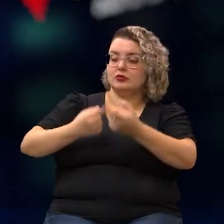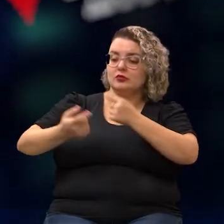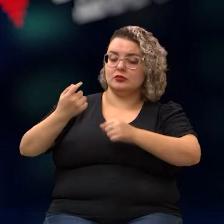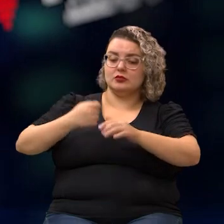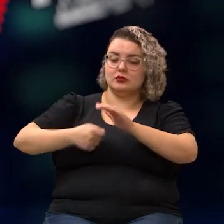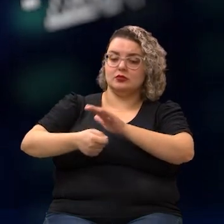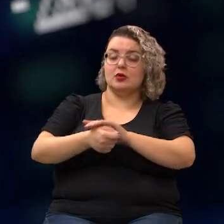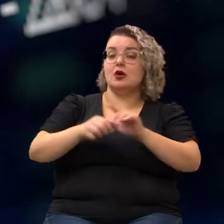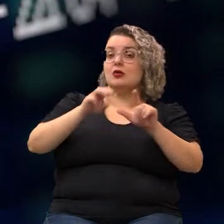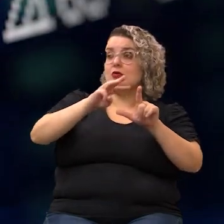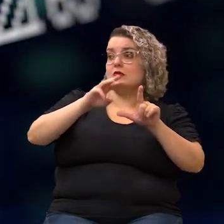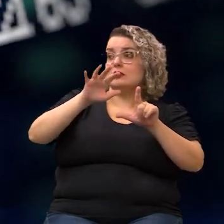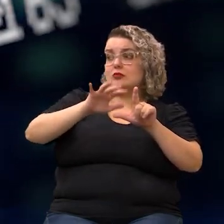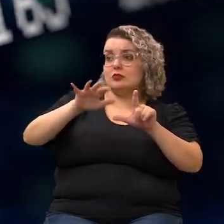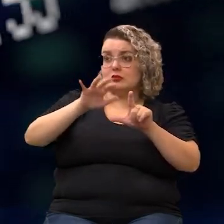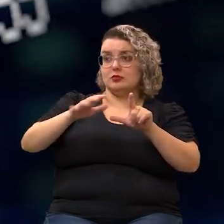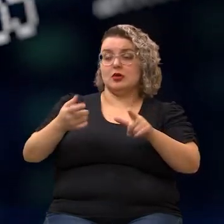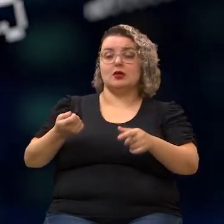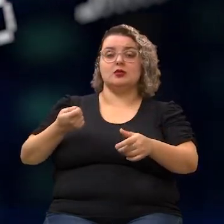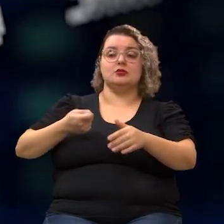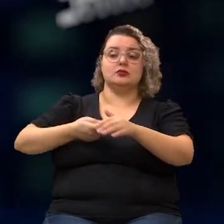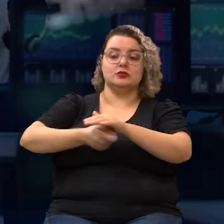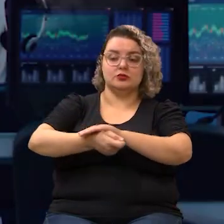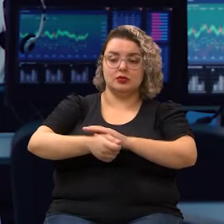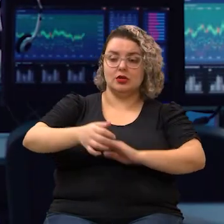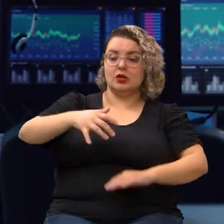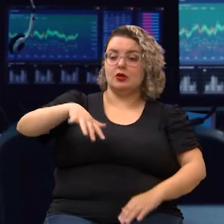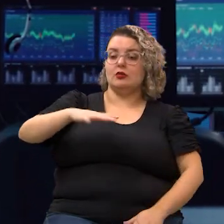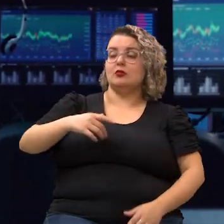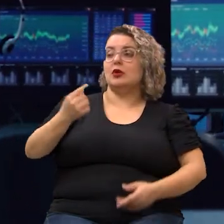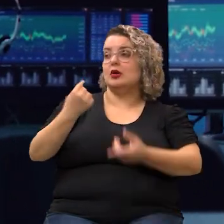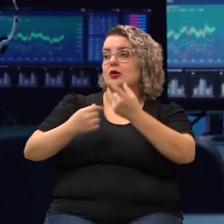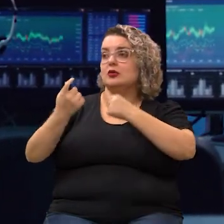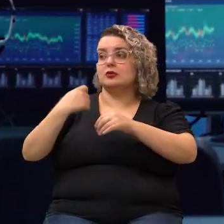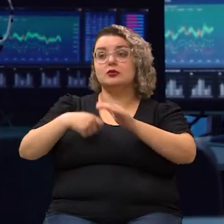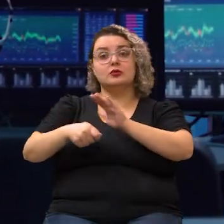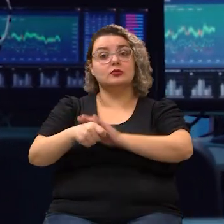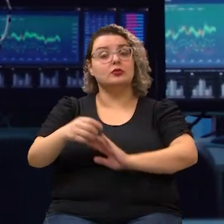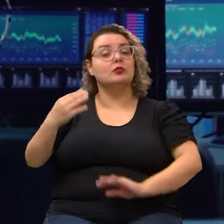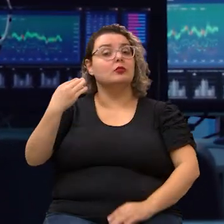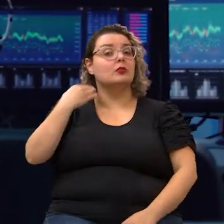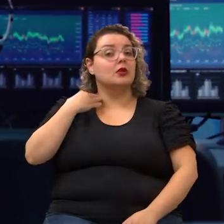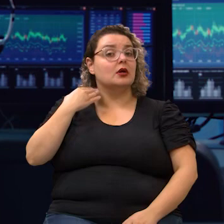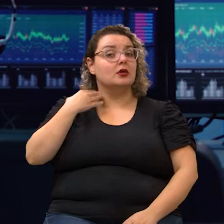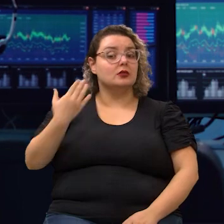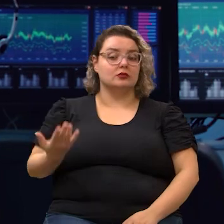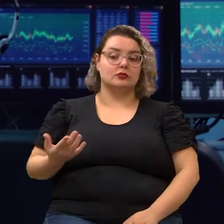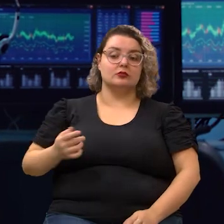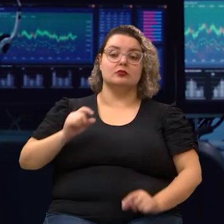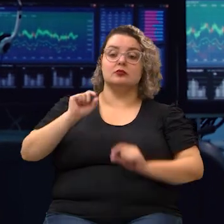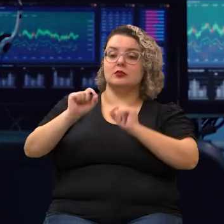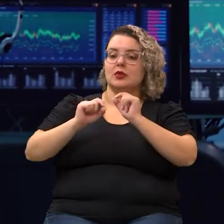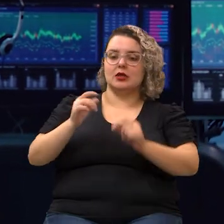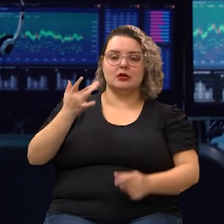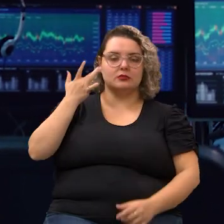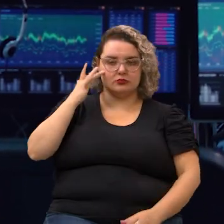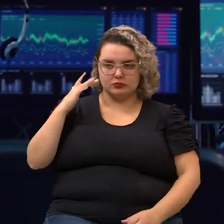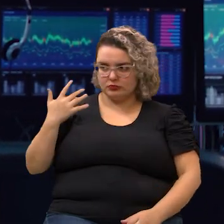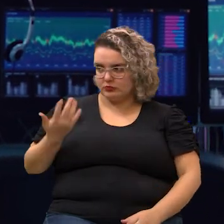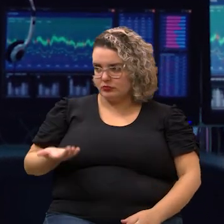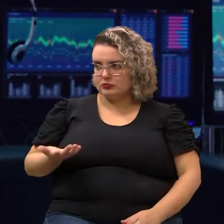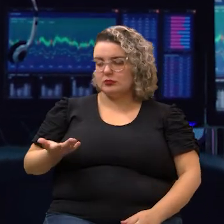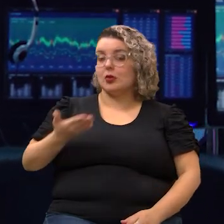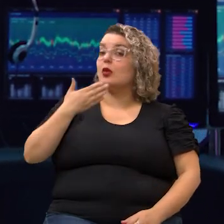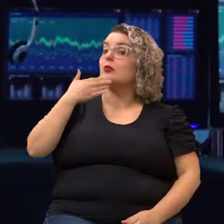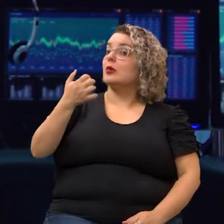investimento, a uma plataforma de investimento, a uma área de investimento no seu banco. Então, para quem é leigo ainda